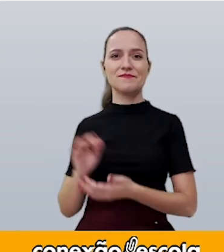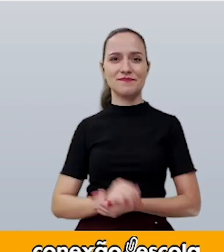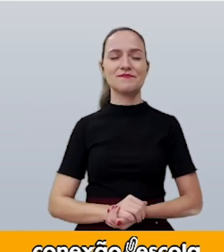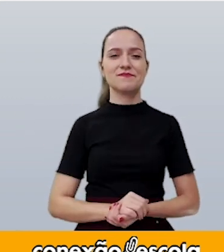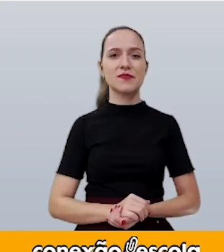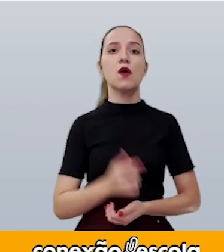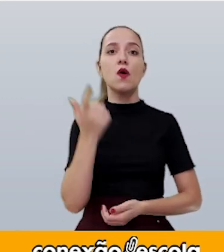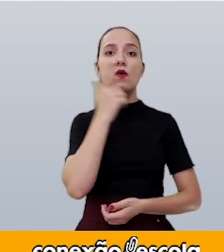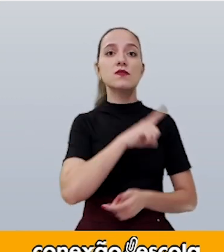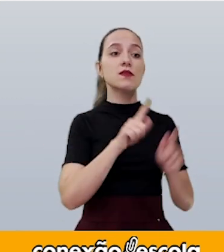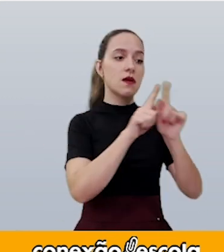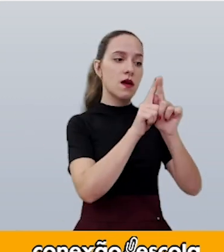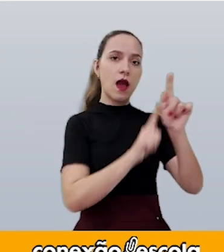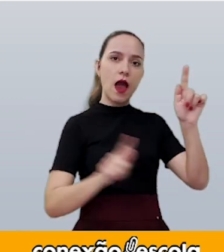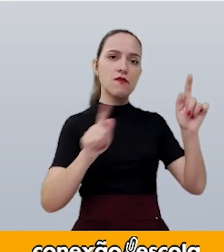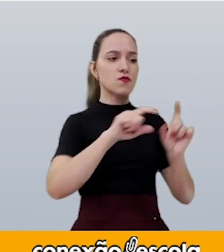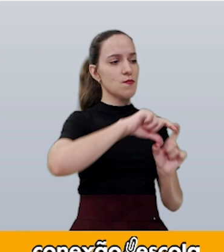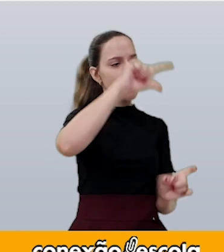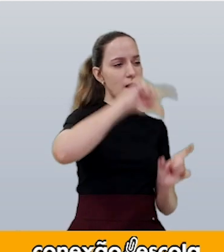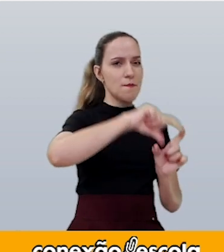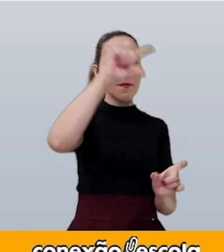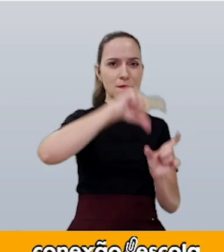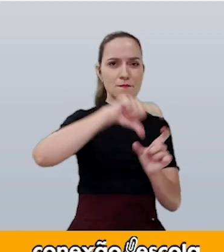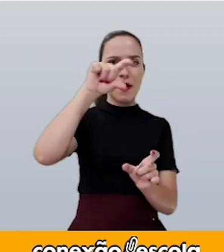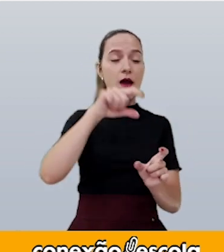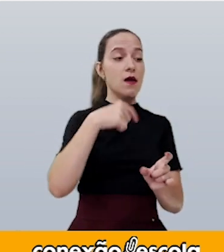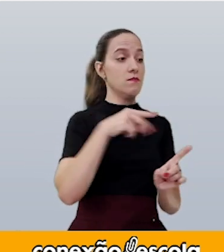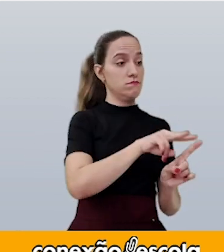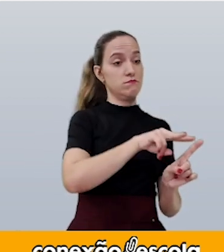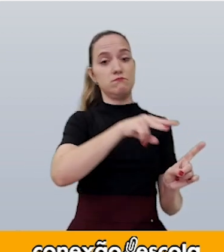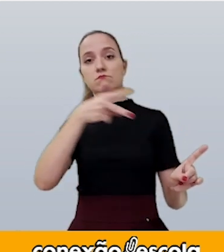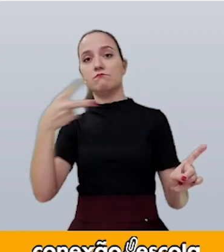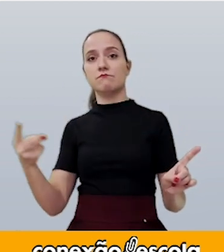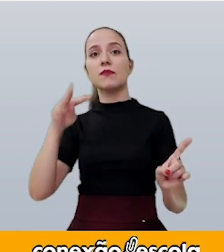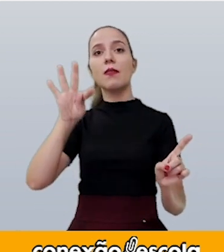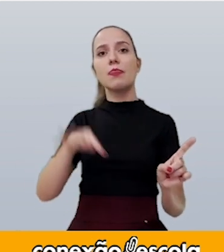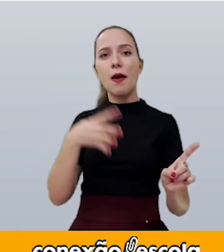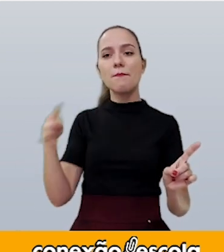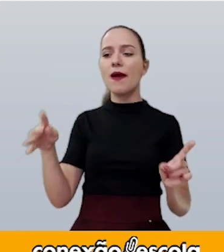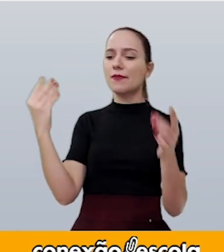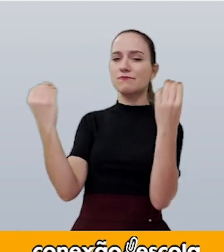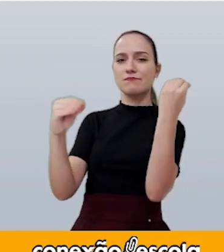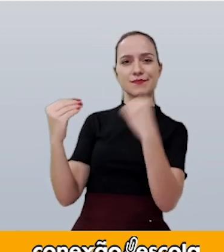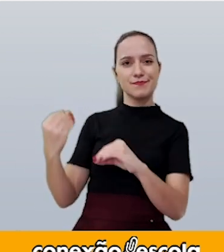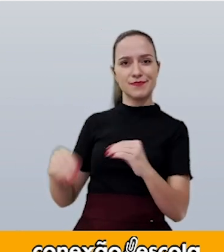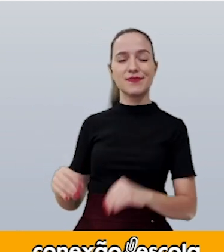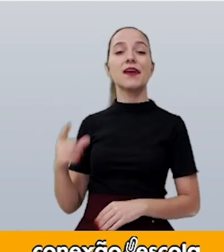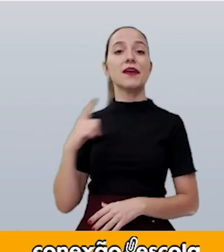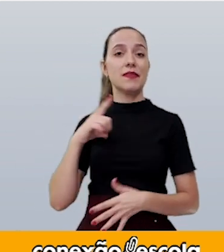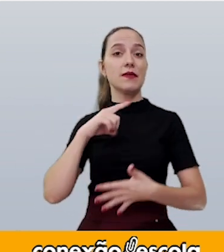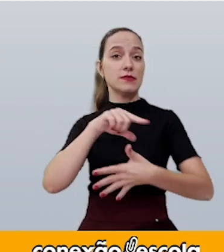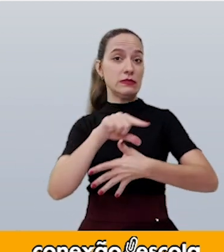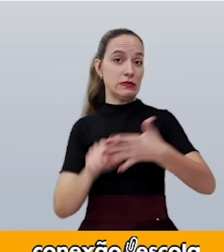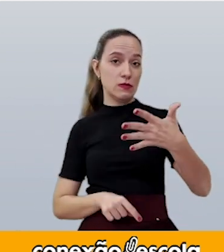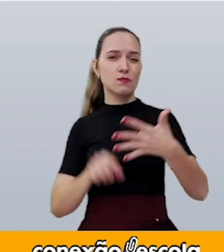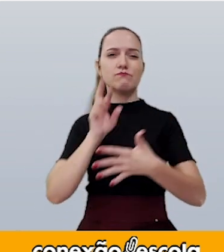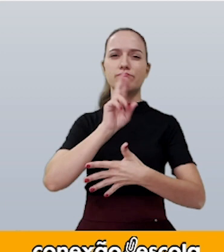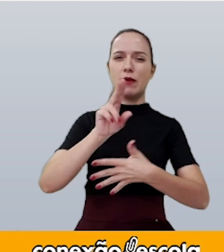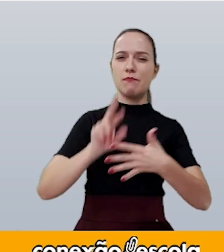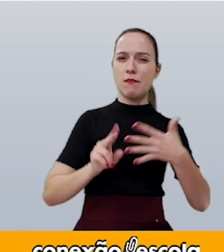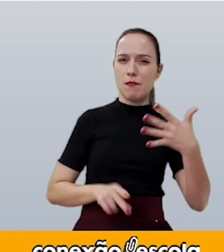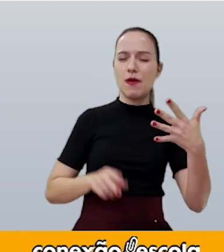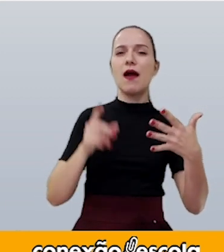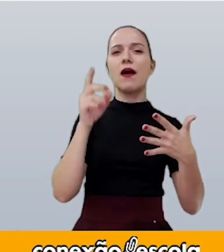eu transcrevi os dados do gráfico para a tabela. Os 5 sabores que eu tenho no